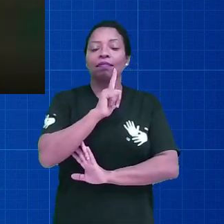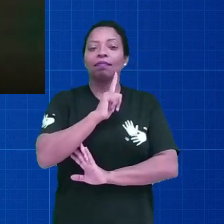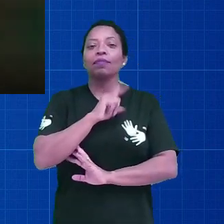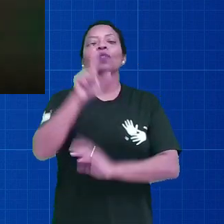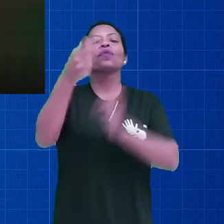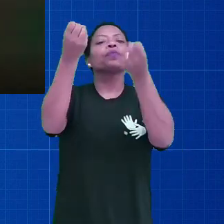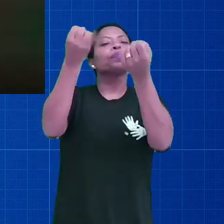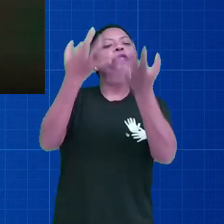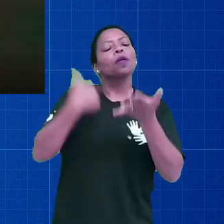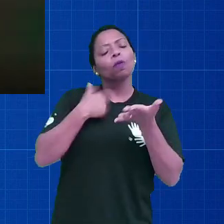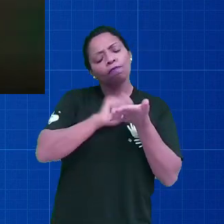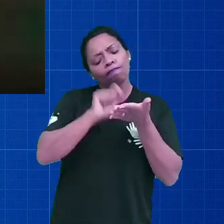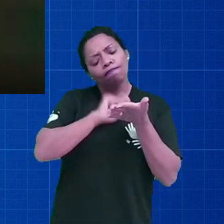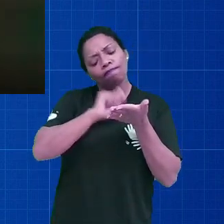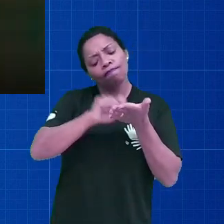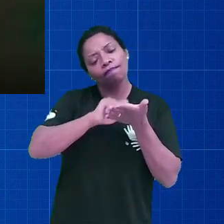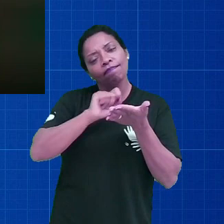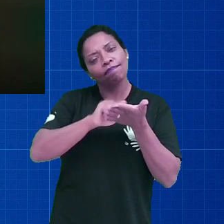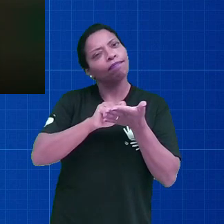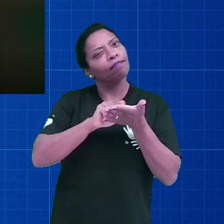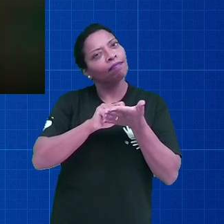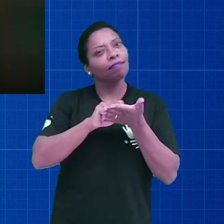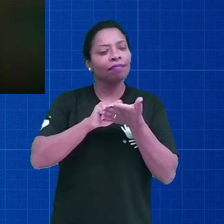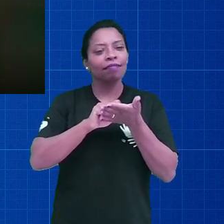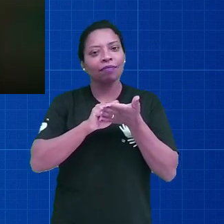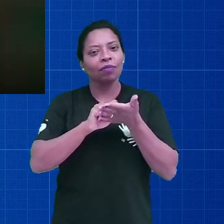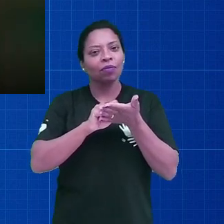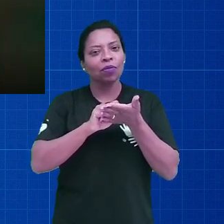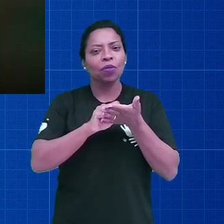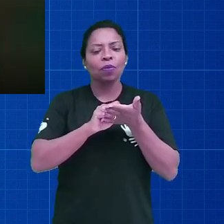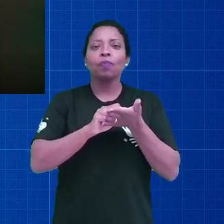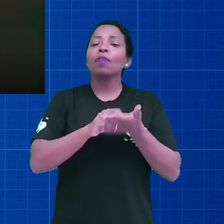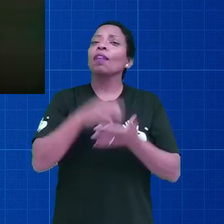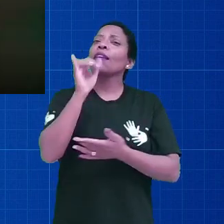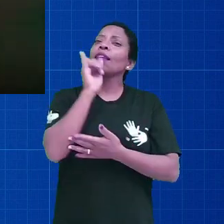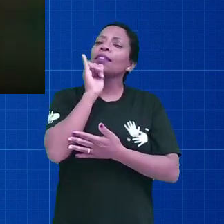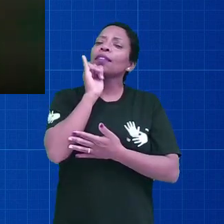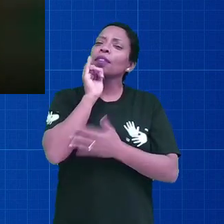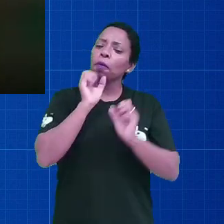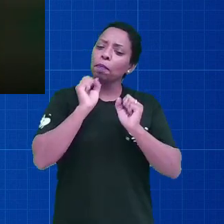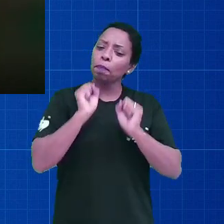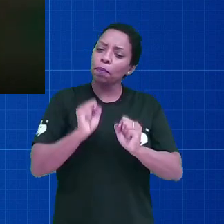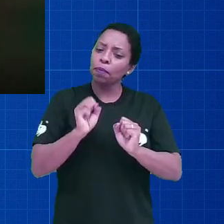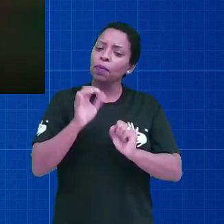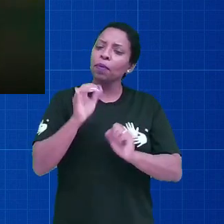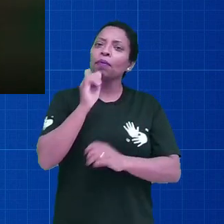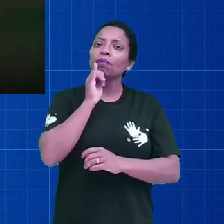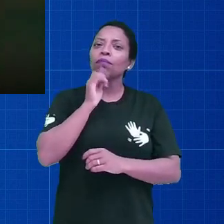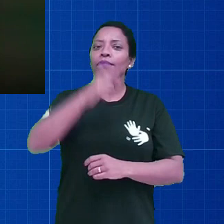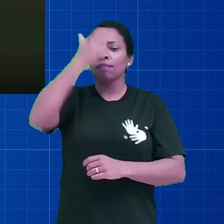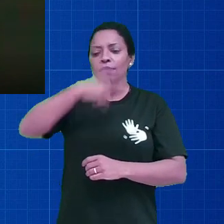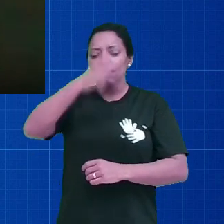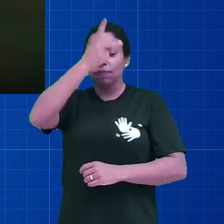a sua fala, eu até anotei aqui. É possível que as atividades